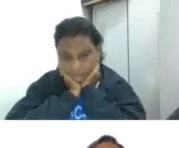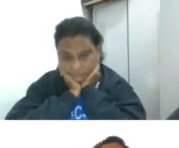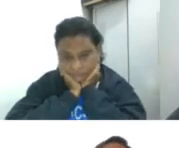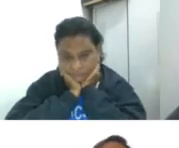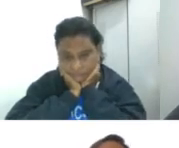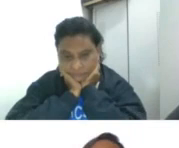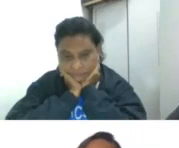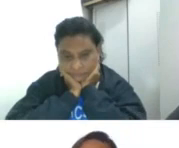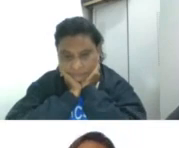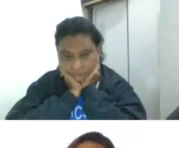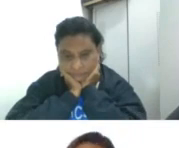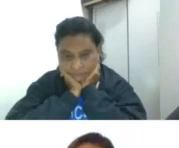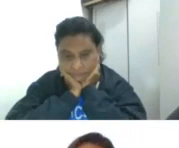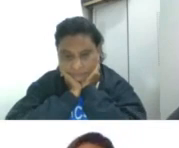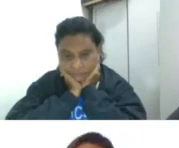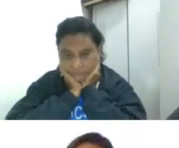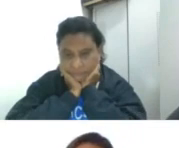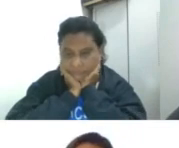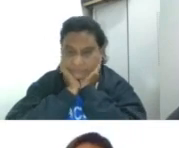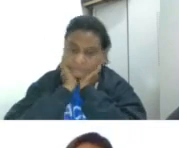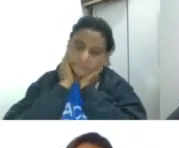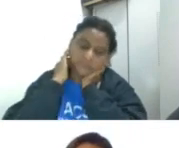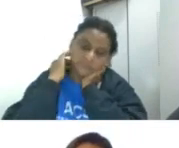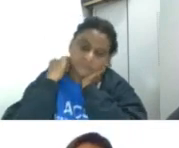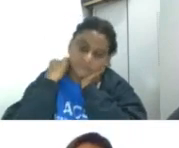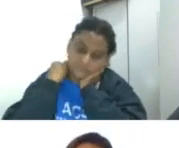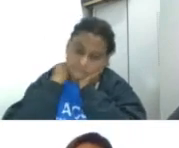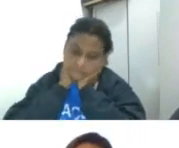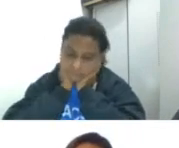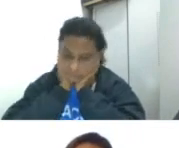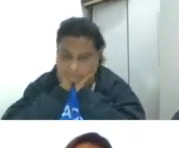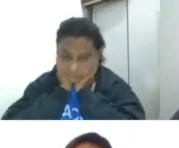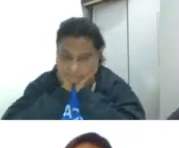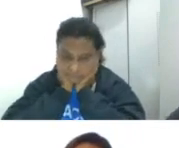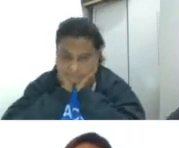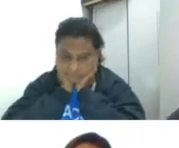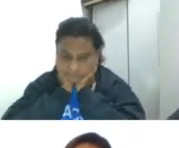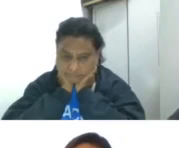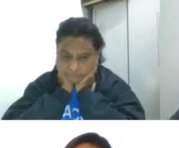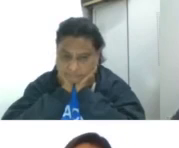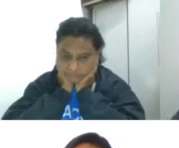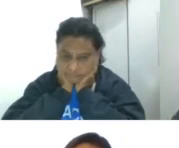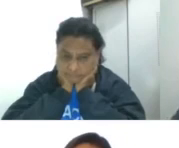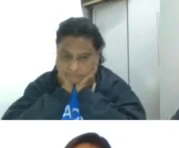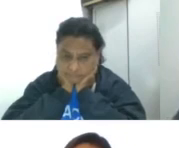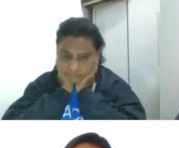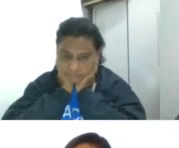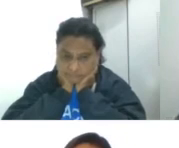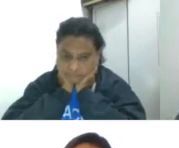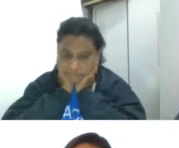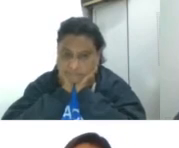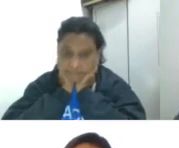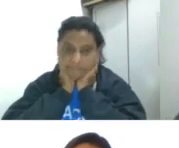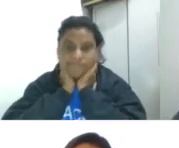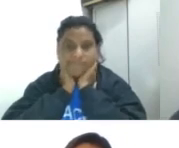comunitárias de saúde desenvolvem um papel muito importante no meio dessa transição entre o primeiro mês e o segundo mês que geralmente o paciente tende a abandonar